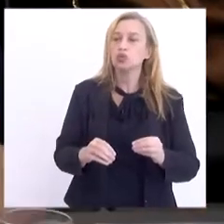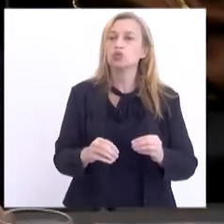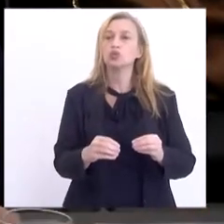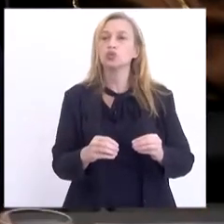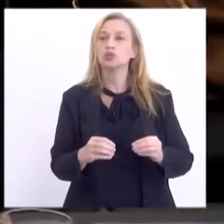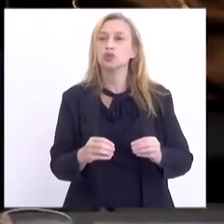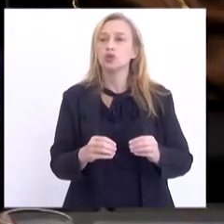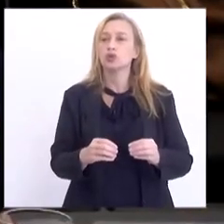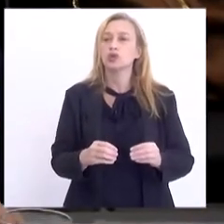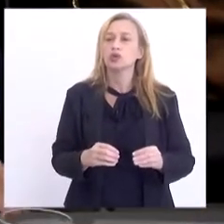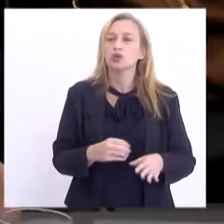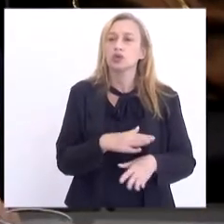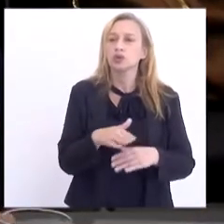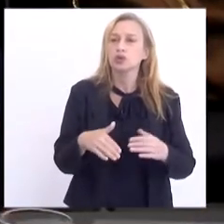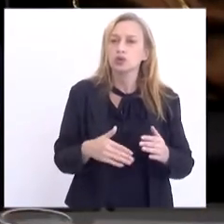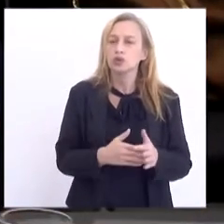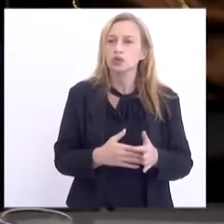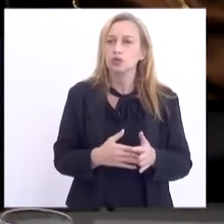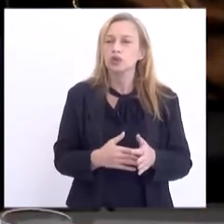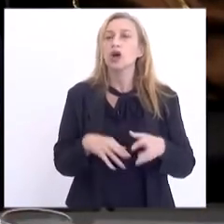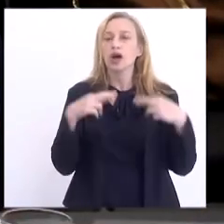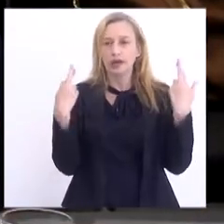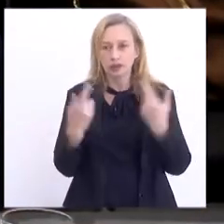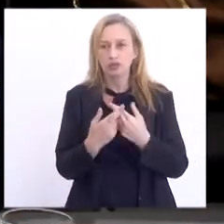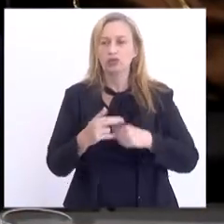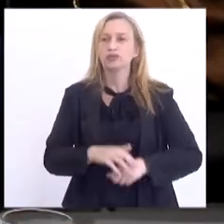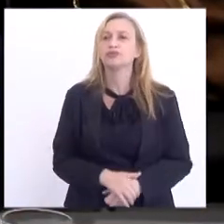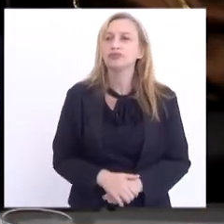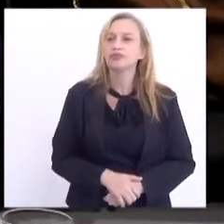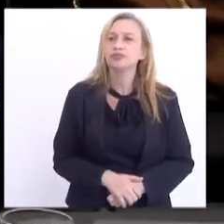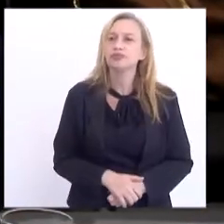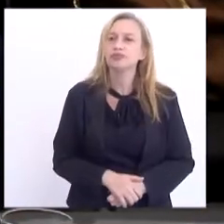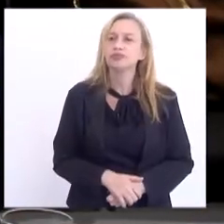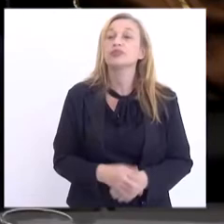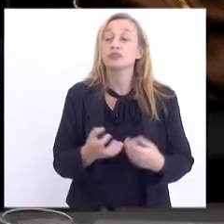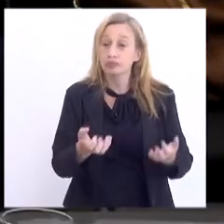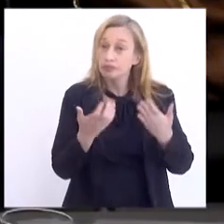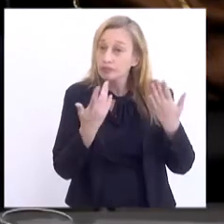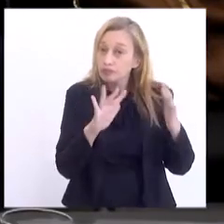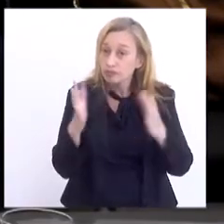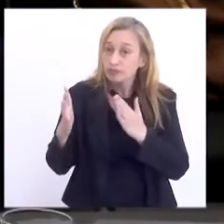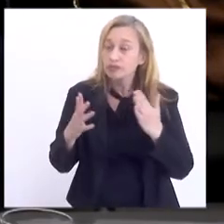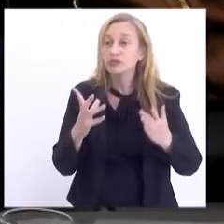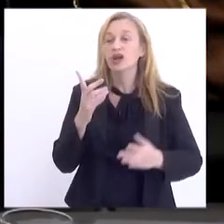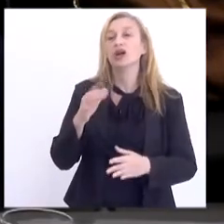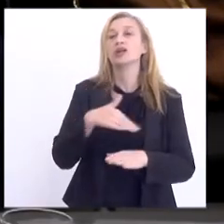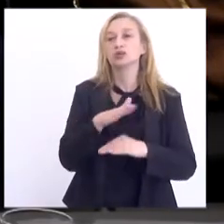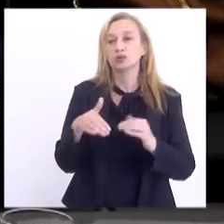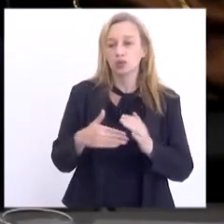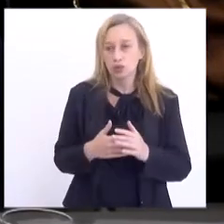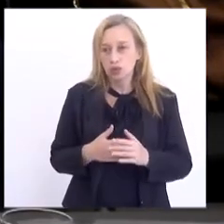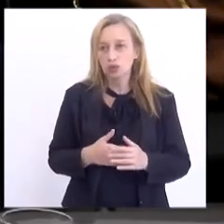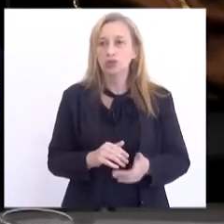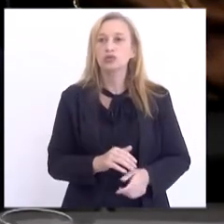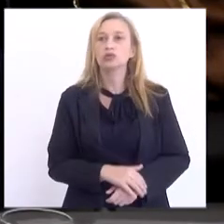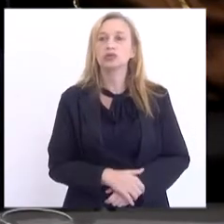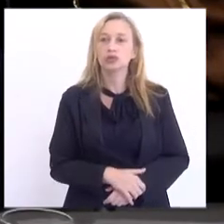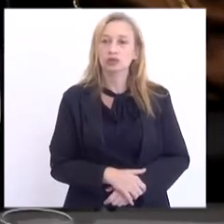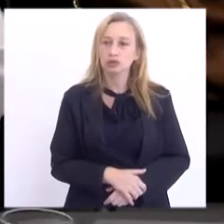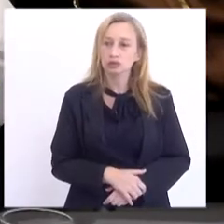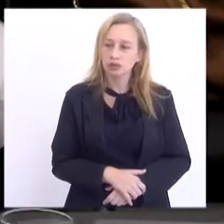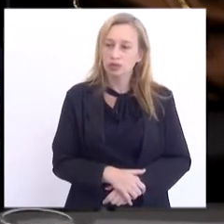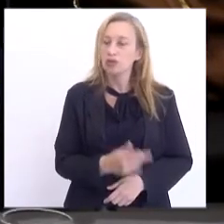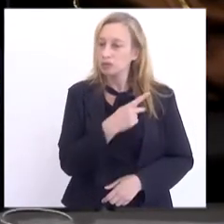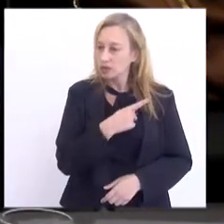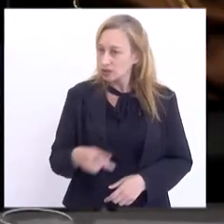todo o desenrolar dessa reunião Quero cumprimentar a todos entendeu preço do nome do